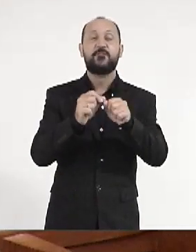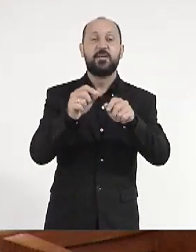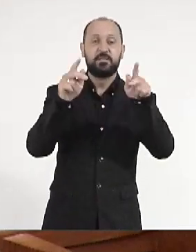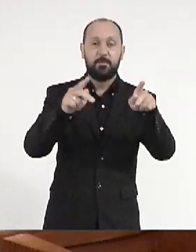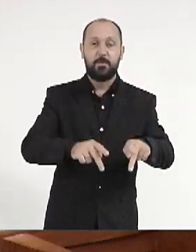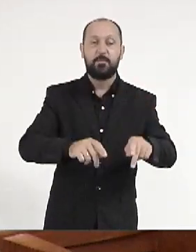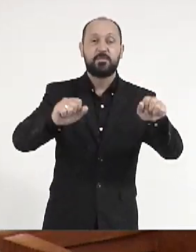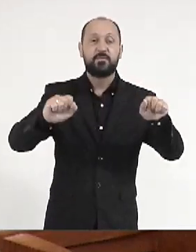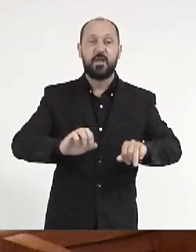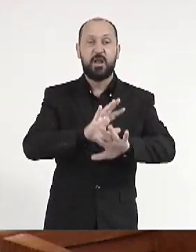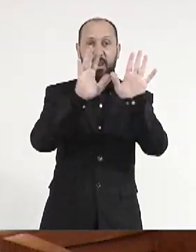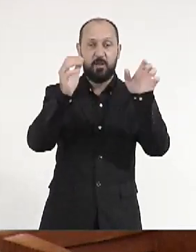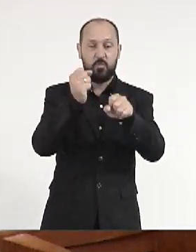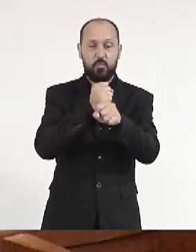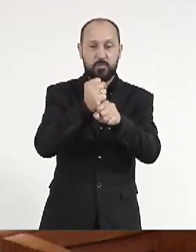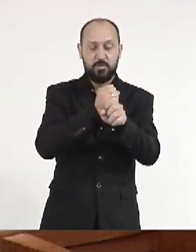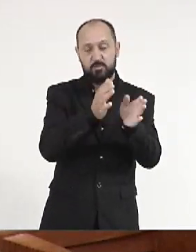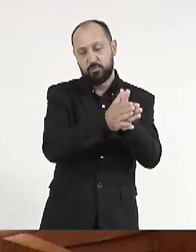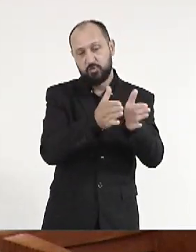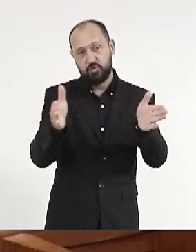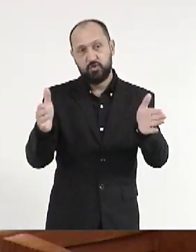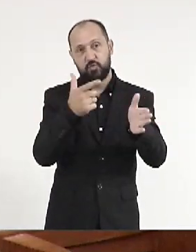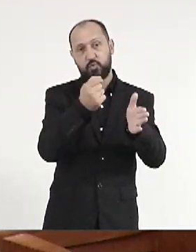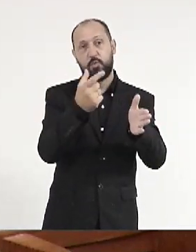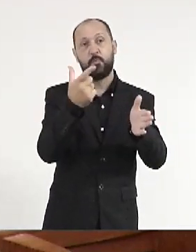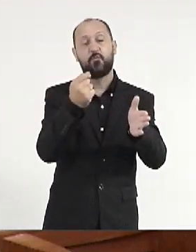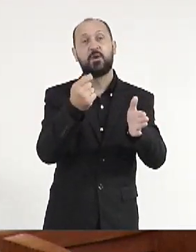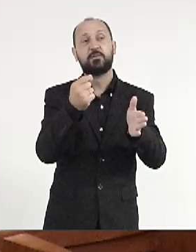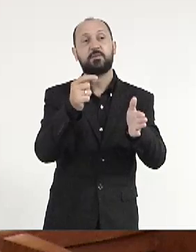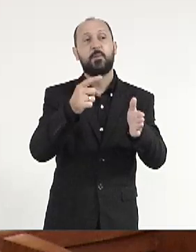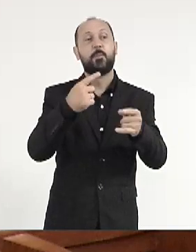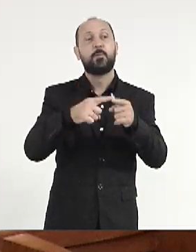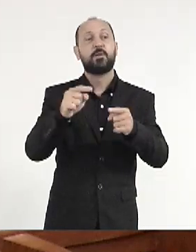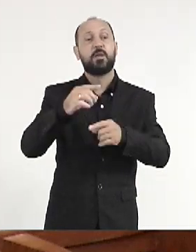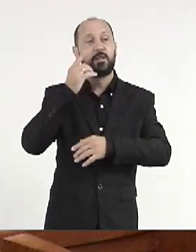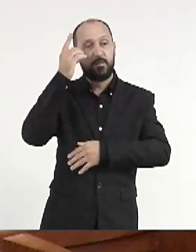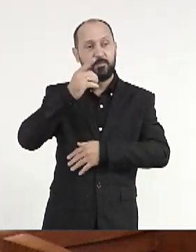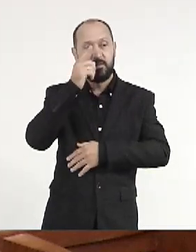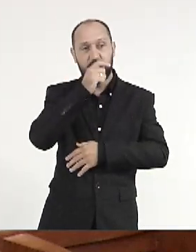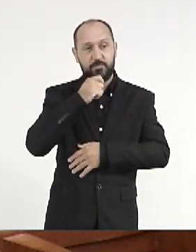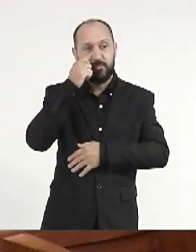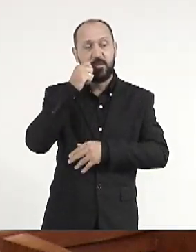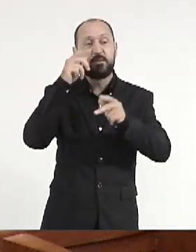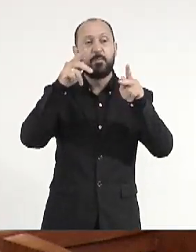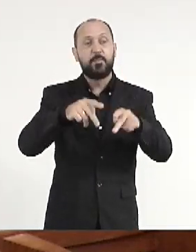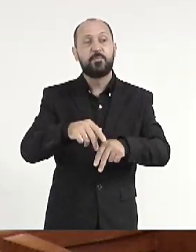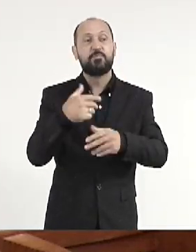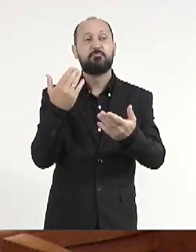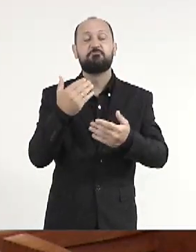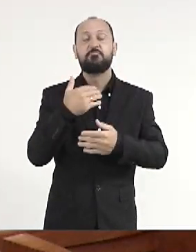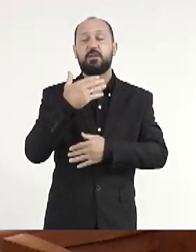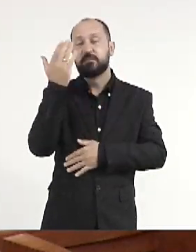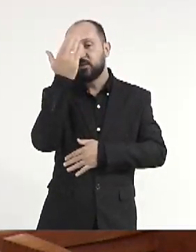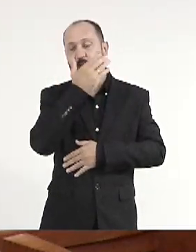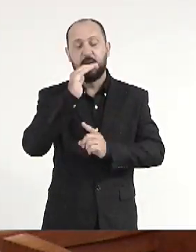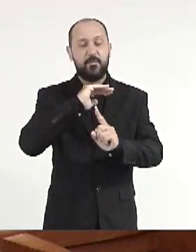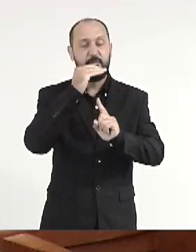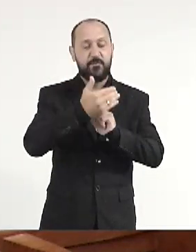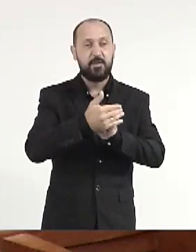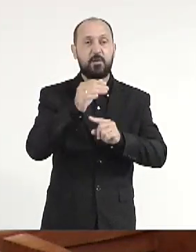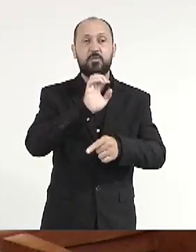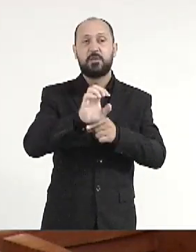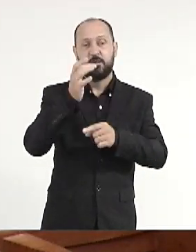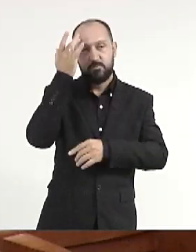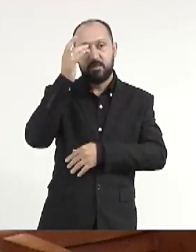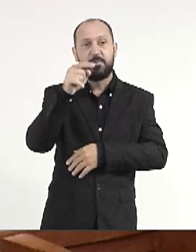em evidência a partir de 2020. Porque até 2020, deputado Antônio Vaz, essa população sequer era percebida. O Estado nem